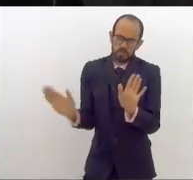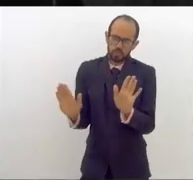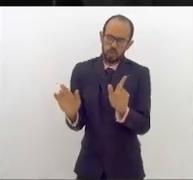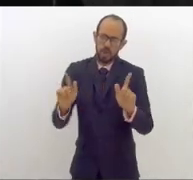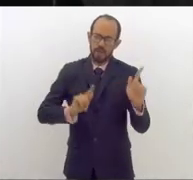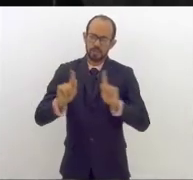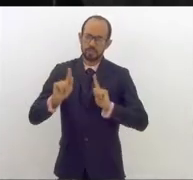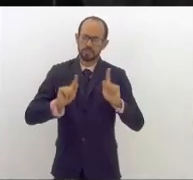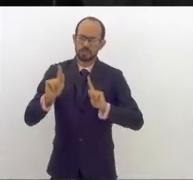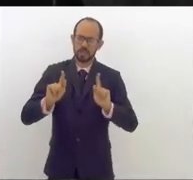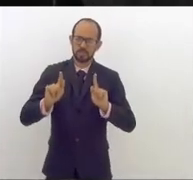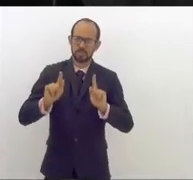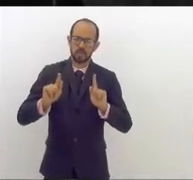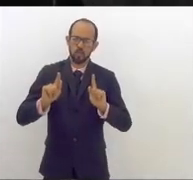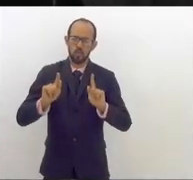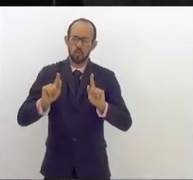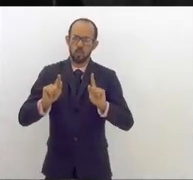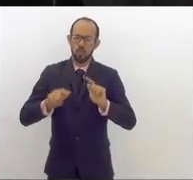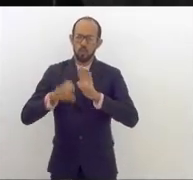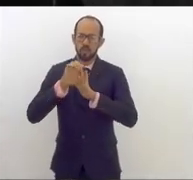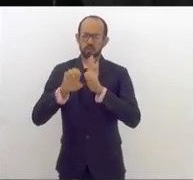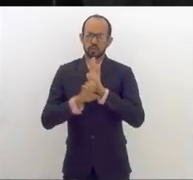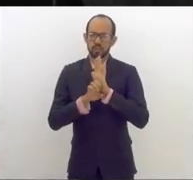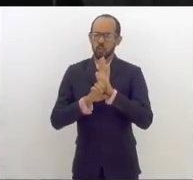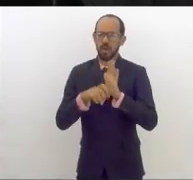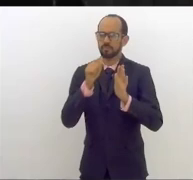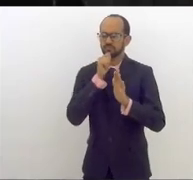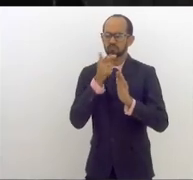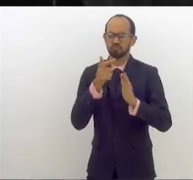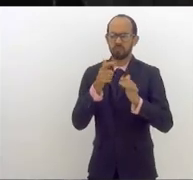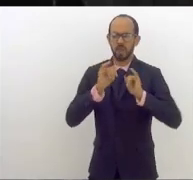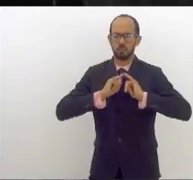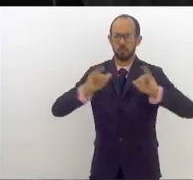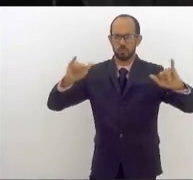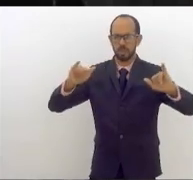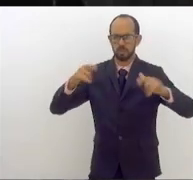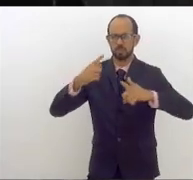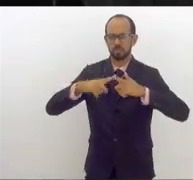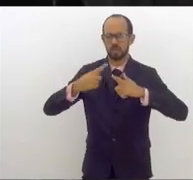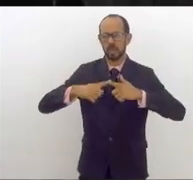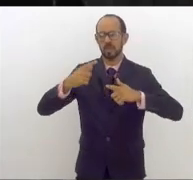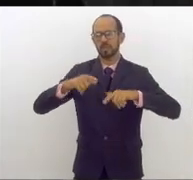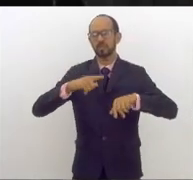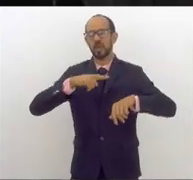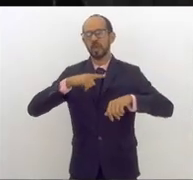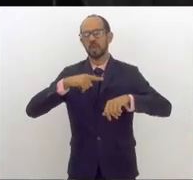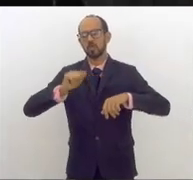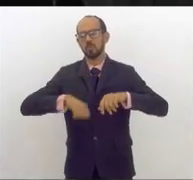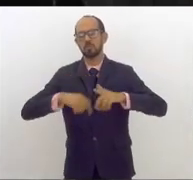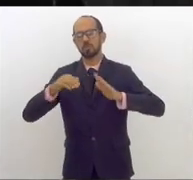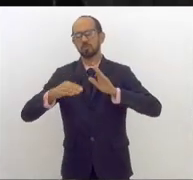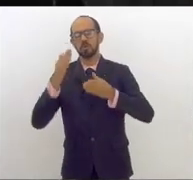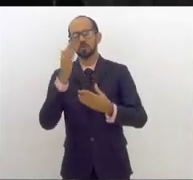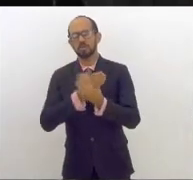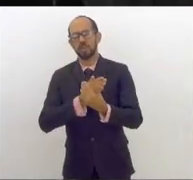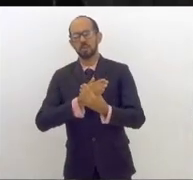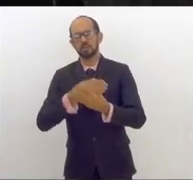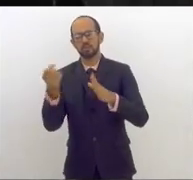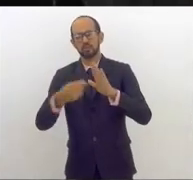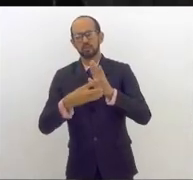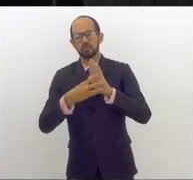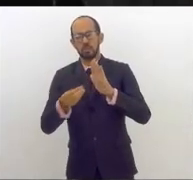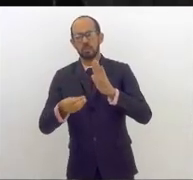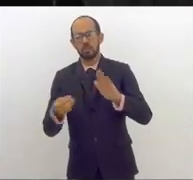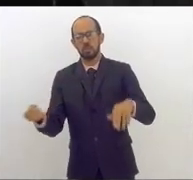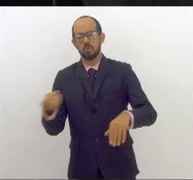está longe de ser o edital de licitação está longe de ser publicado porque ainda há um processo de modelagem do edital em curso depois de vários